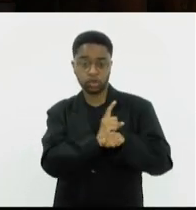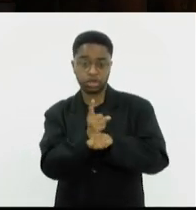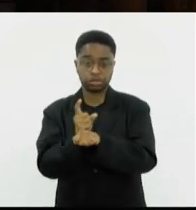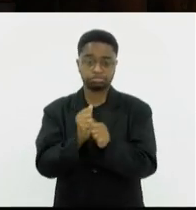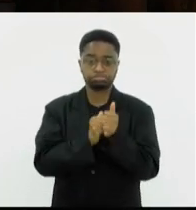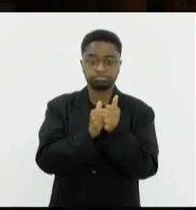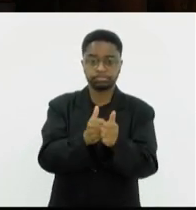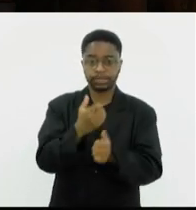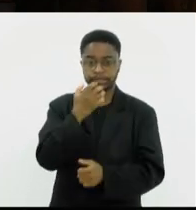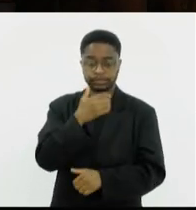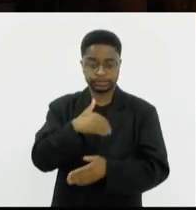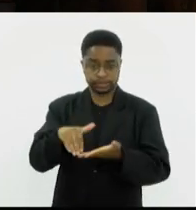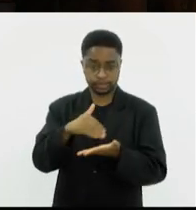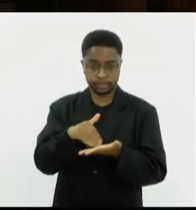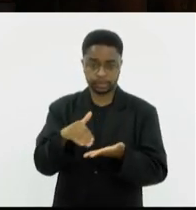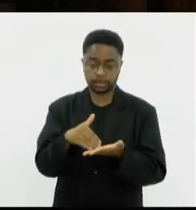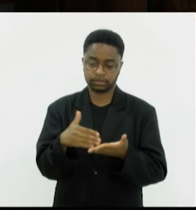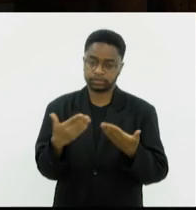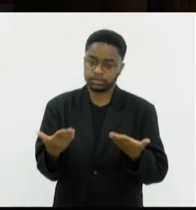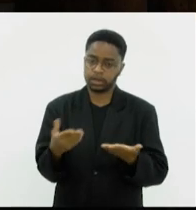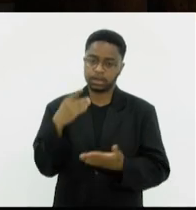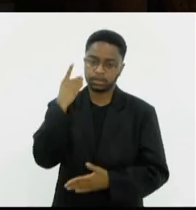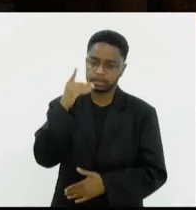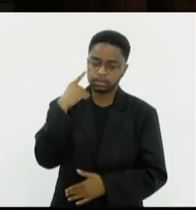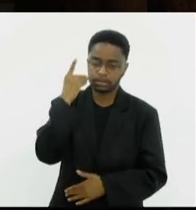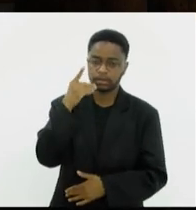secretária. O deputado que